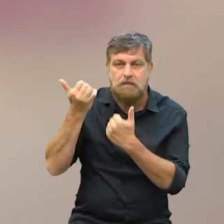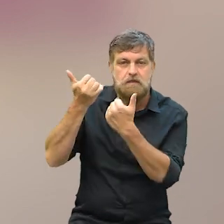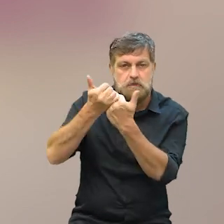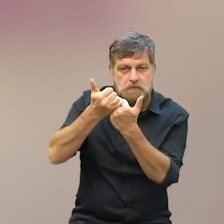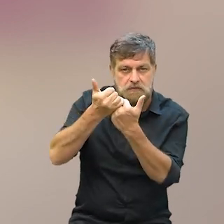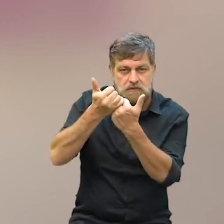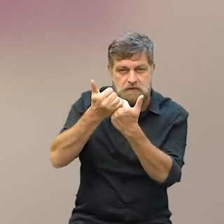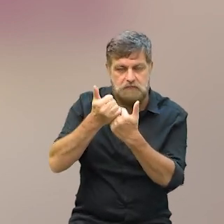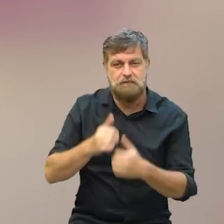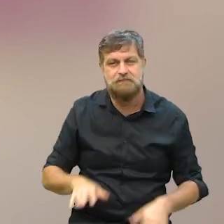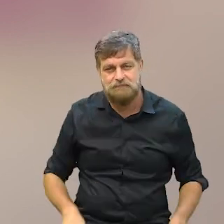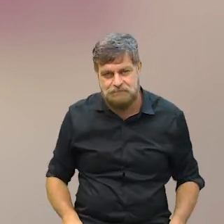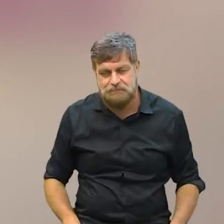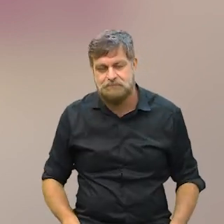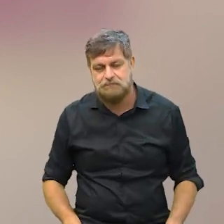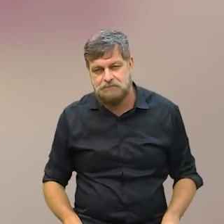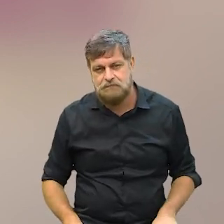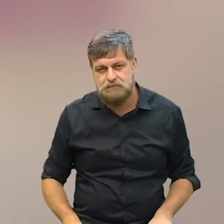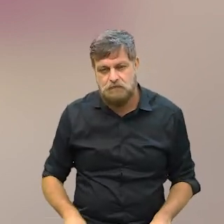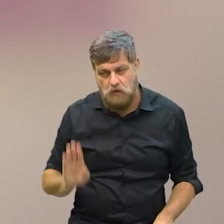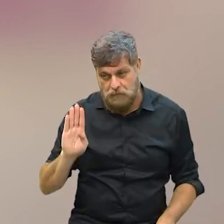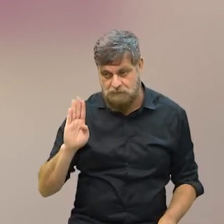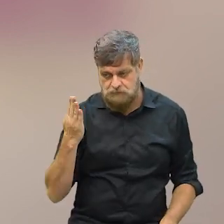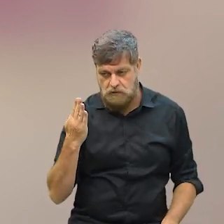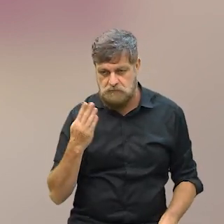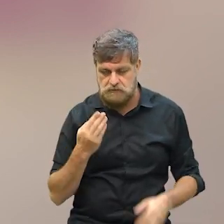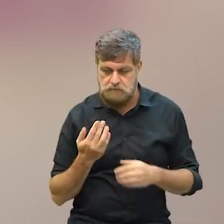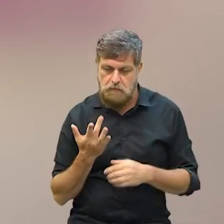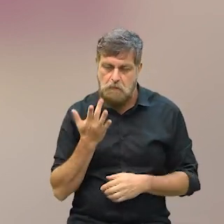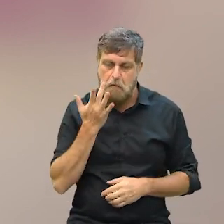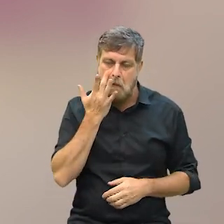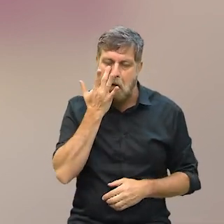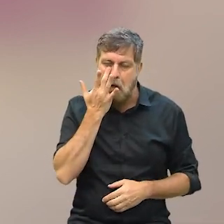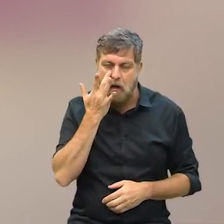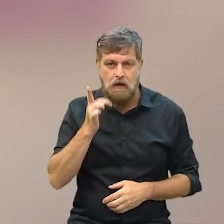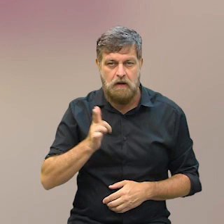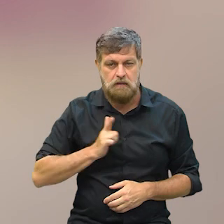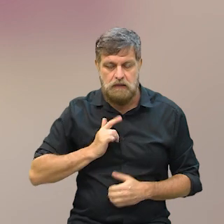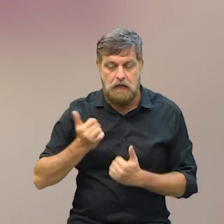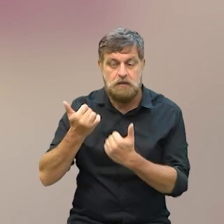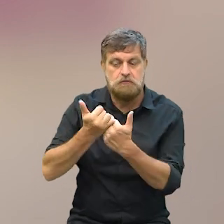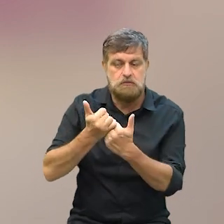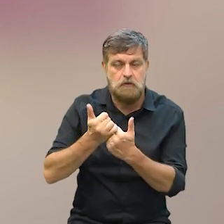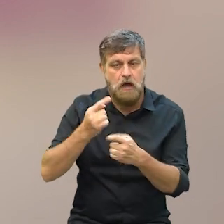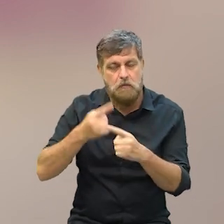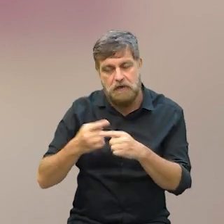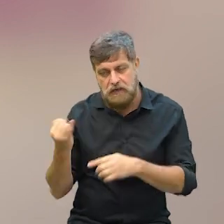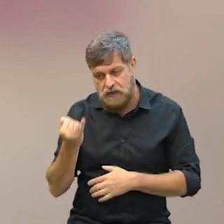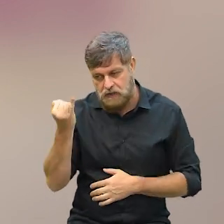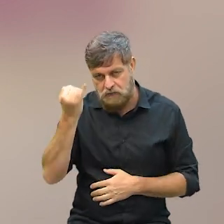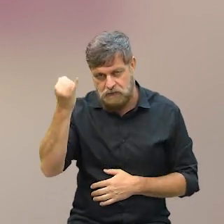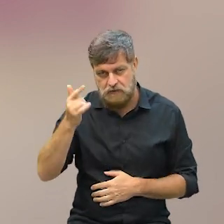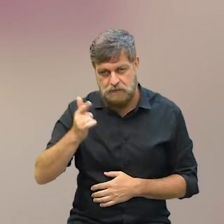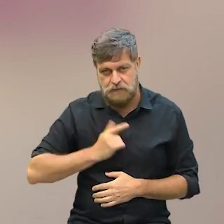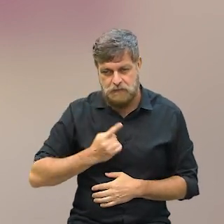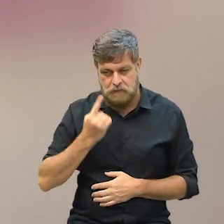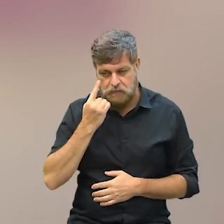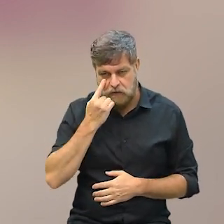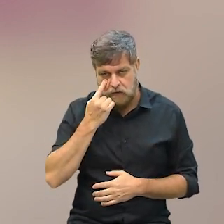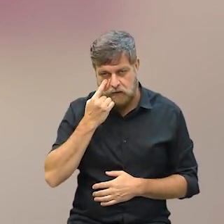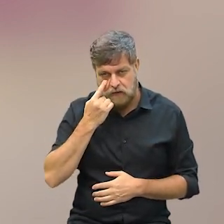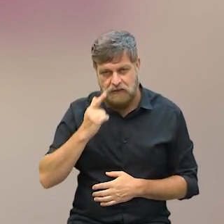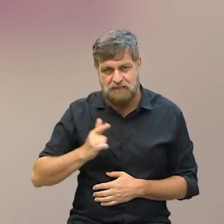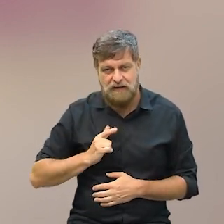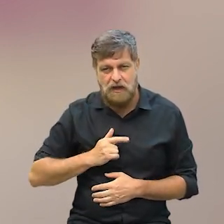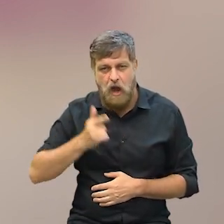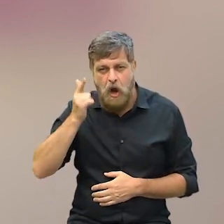de uma lente artificial, né? Por que é importante a colocação dessa lente artificial? Uma lente do cristalino, ela